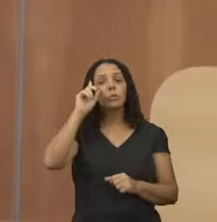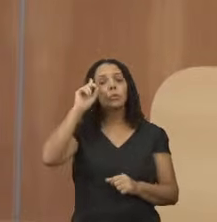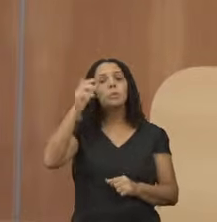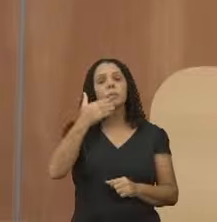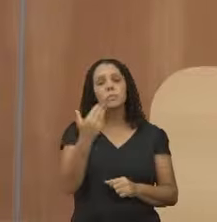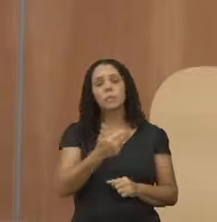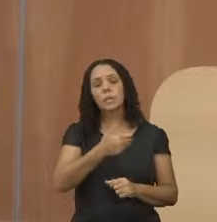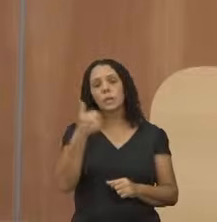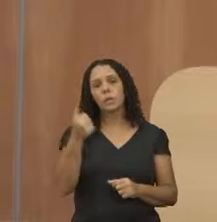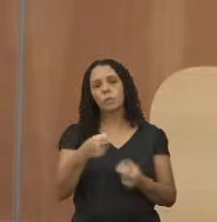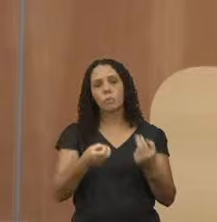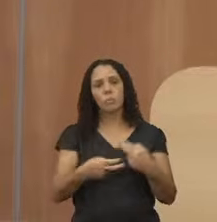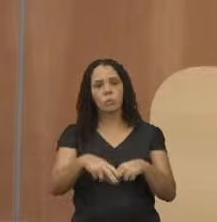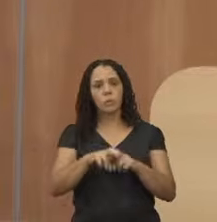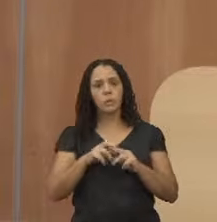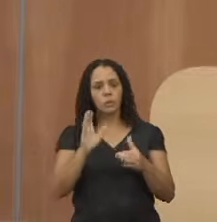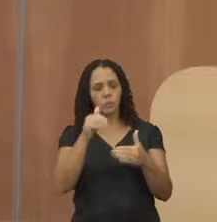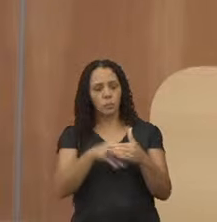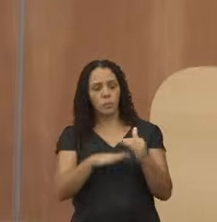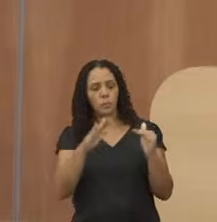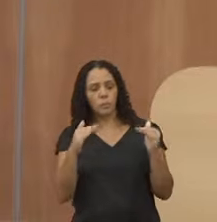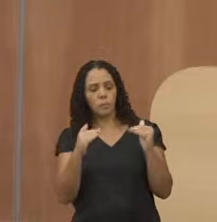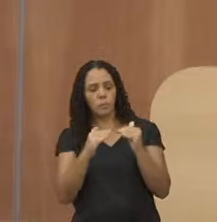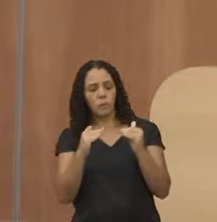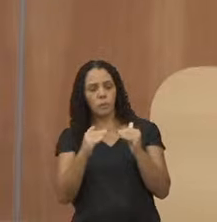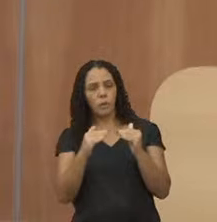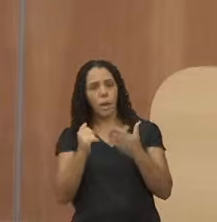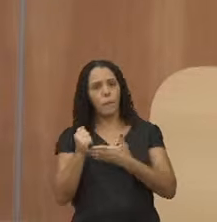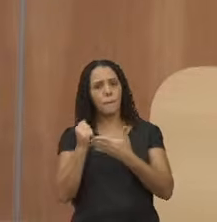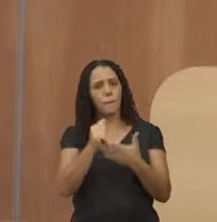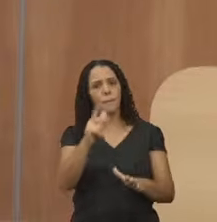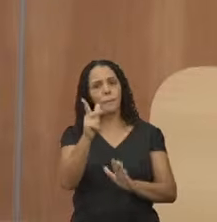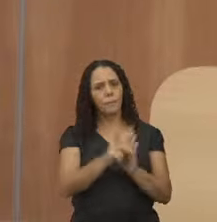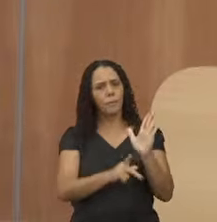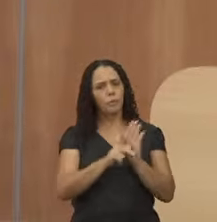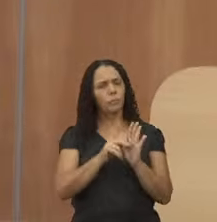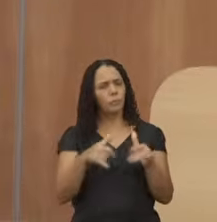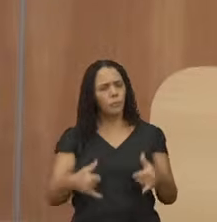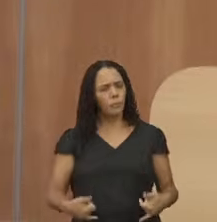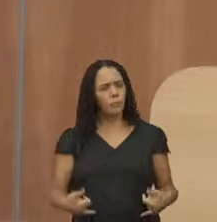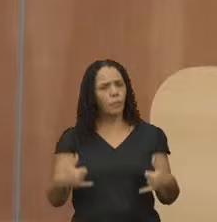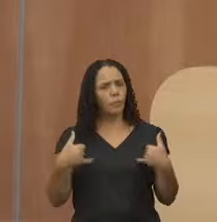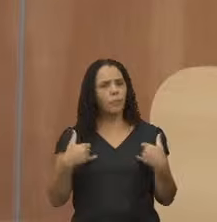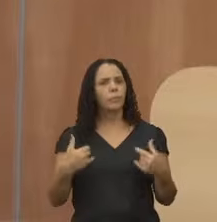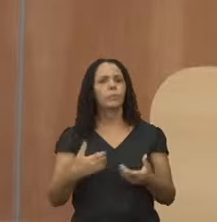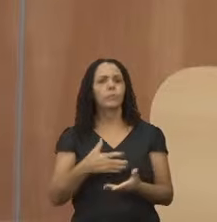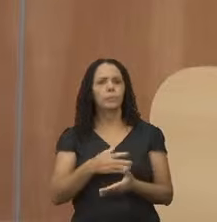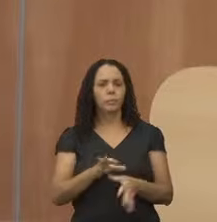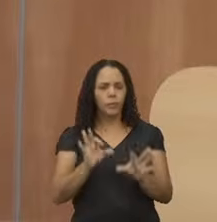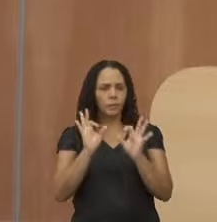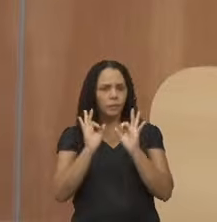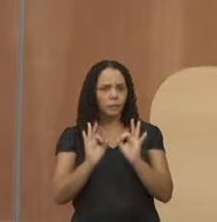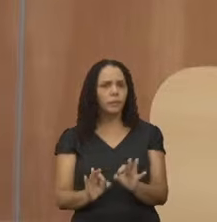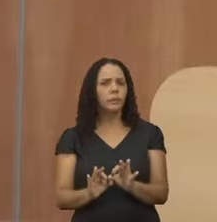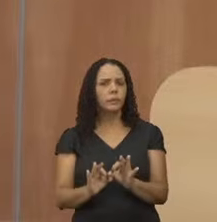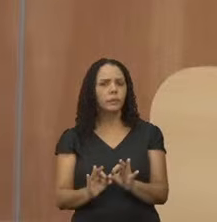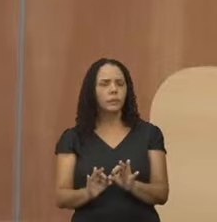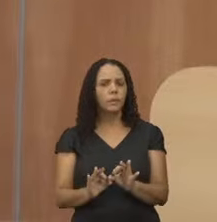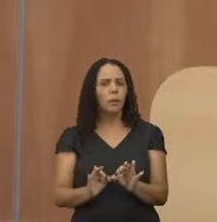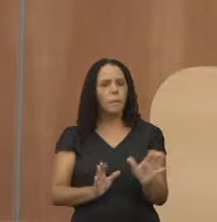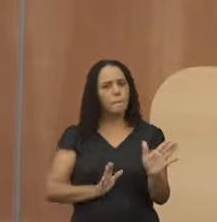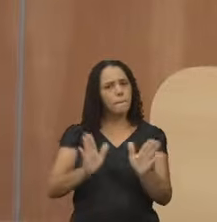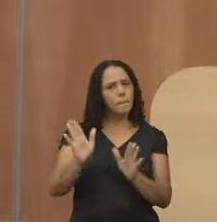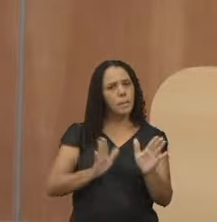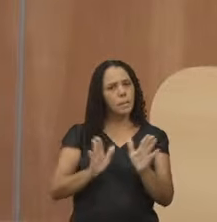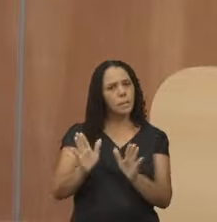Então, é nesse sentido que eu vou votar favorável a esse projeto, com muito orgulho, porque eu tenho certeza que nesse mandato eu